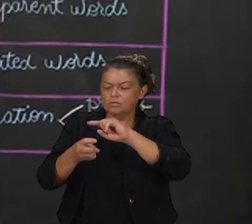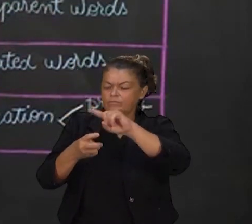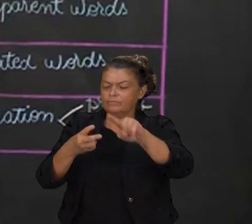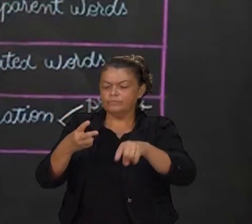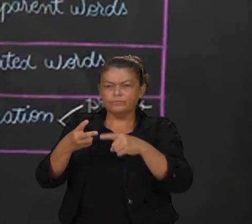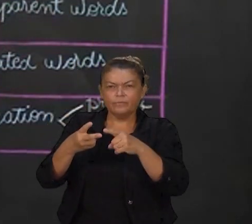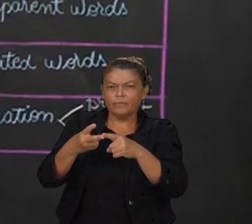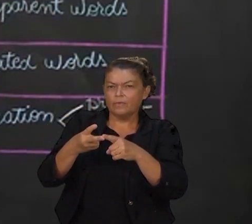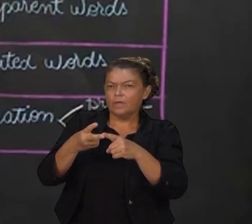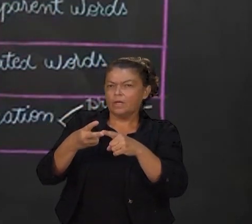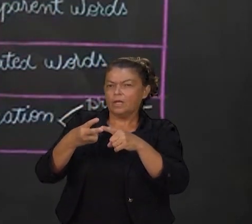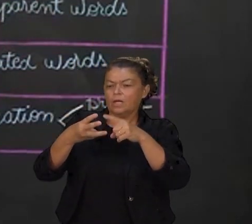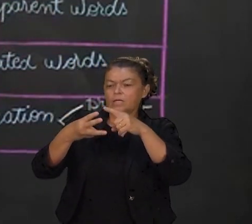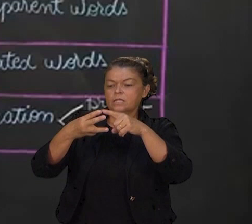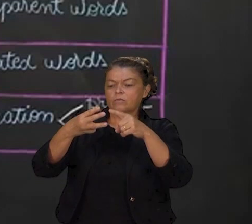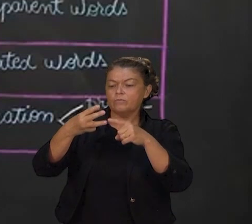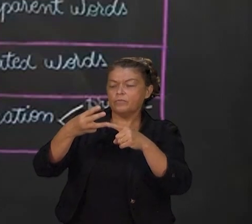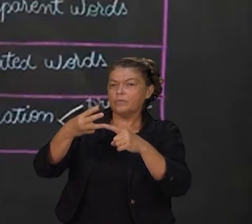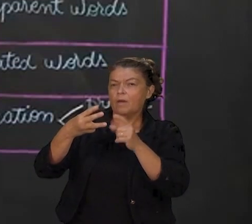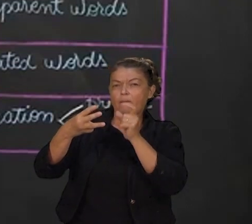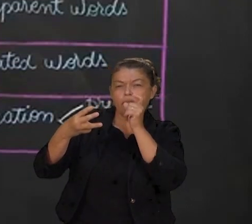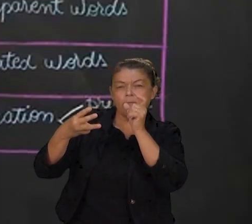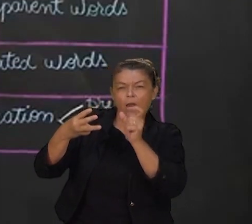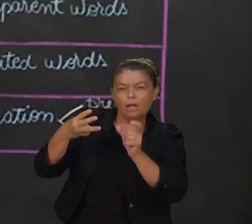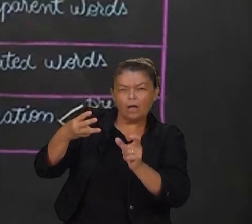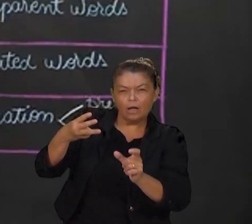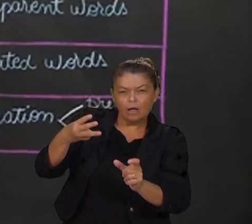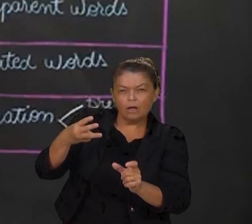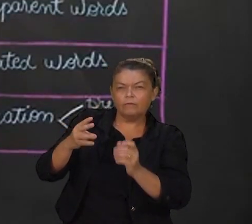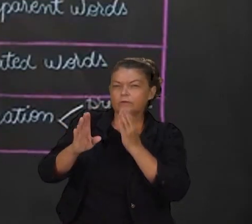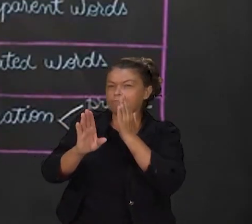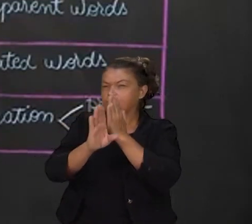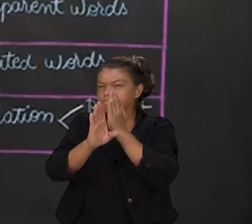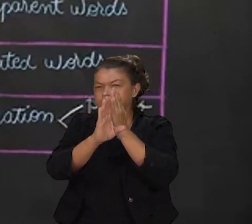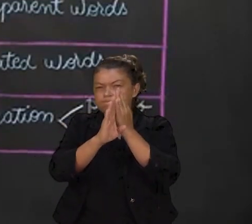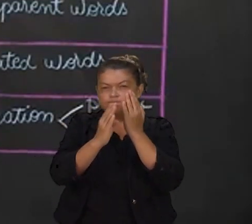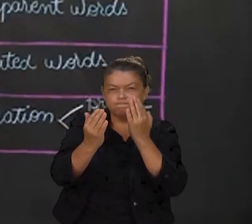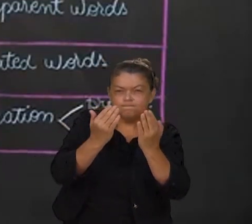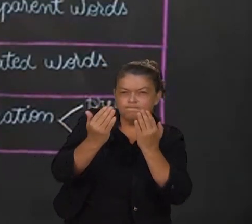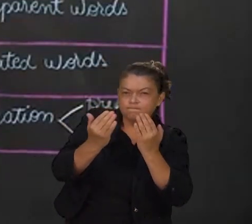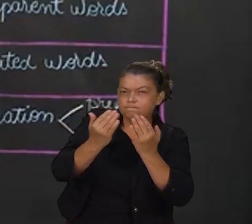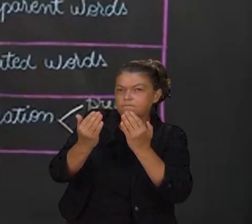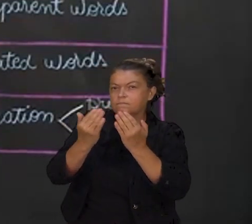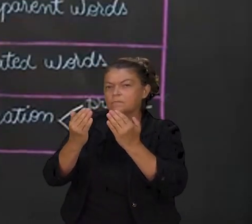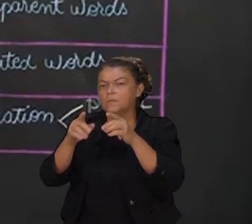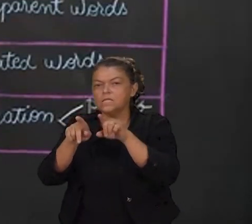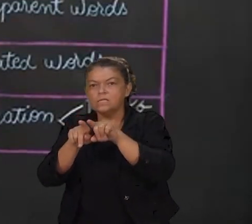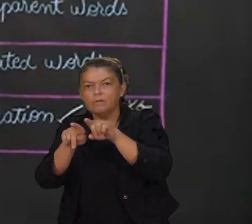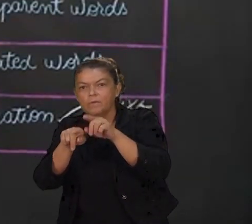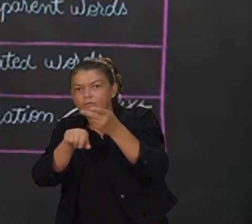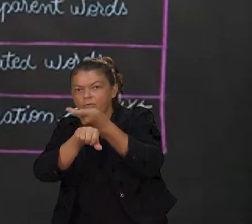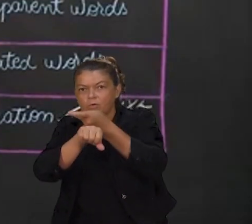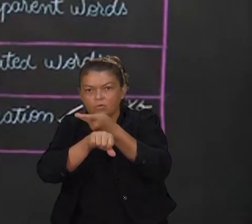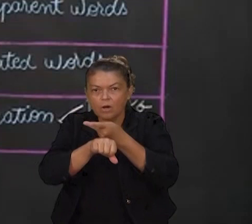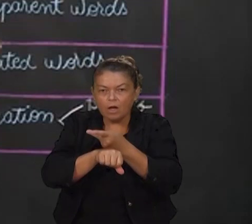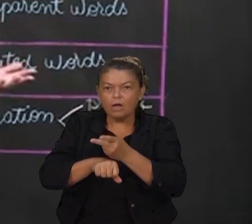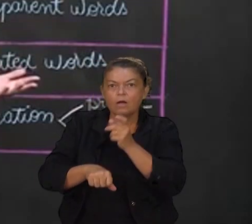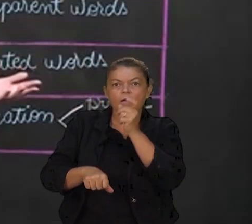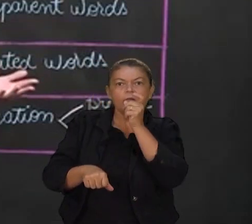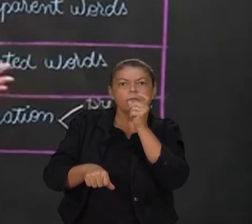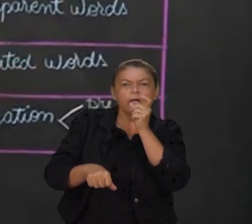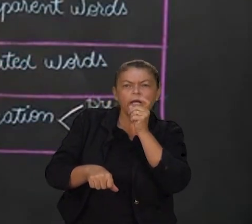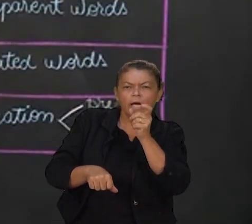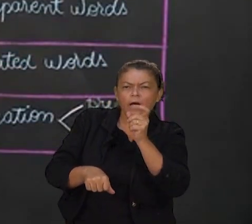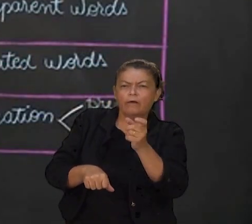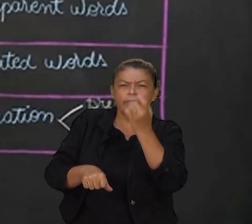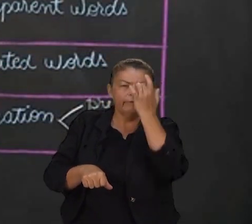específicas de acordo com o meu objetivo traçado inicialmente, Vou verificar se tem palavras transparentes,